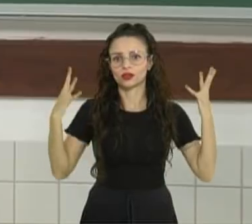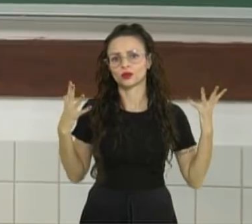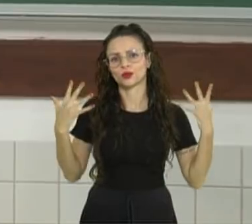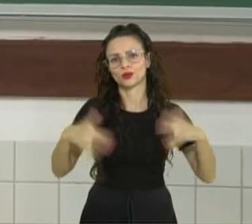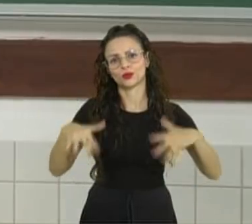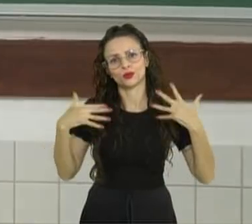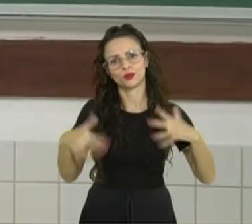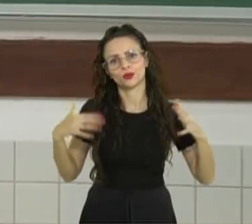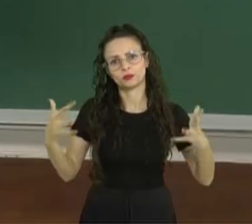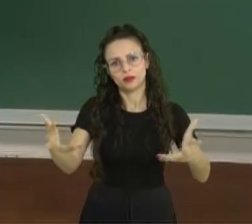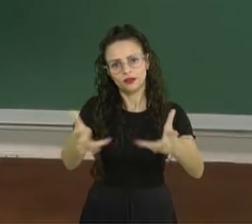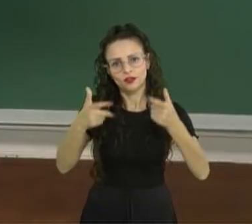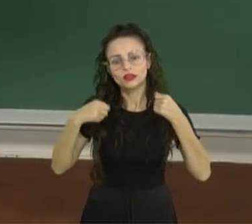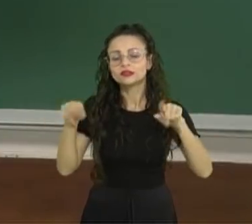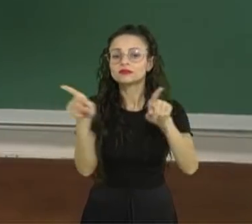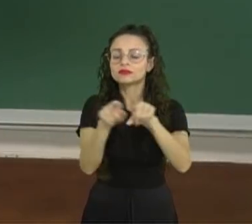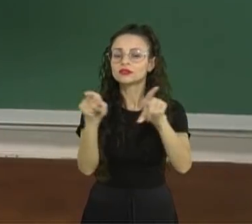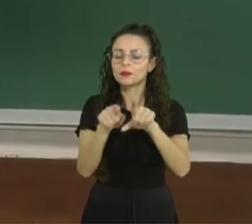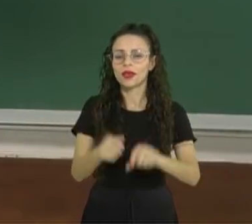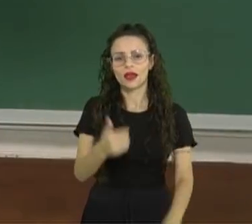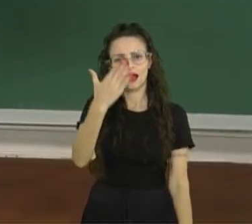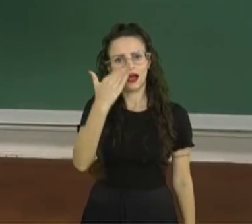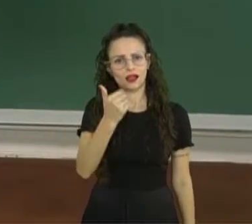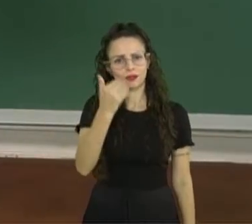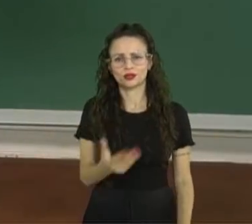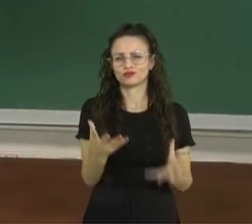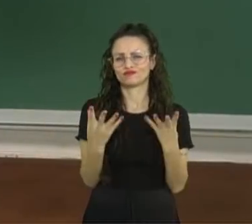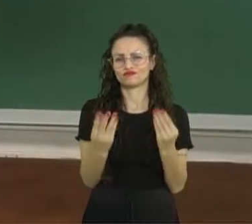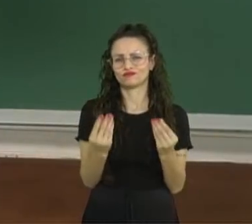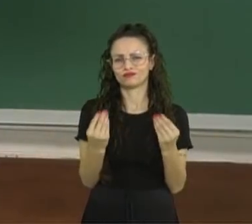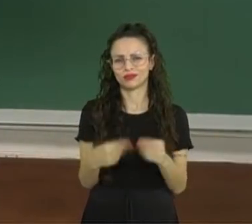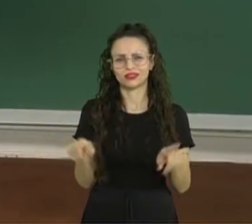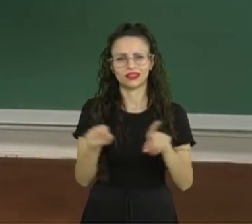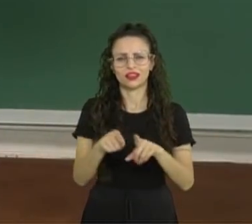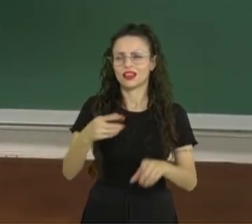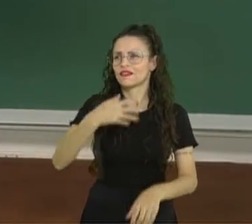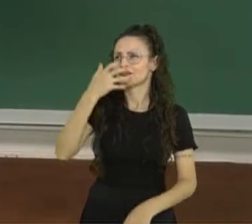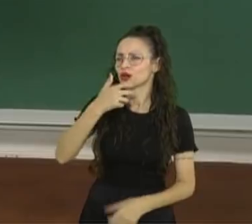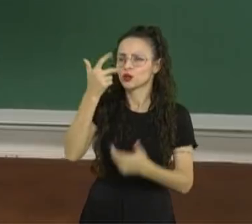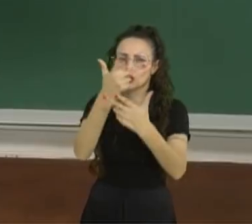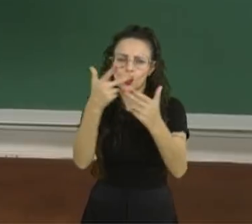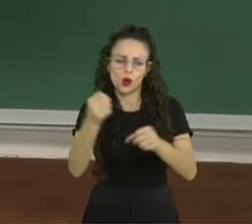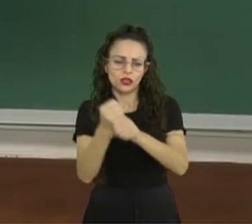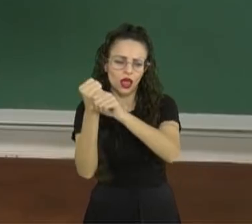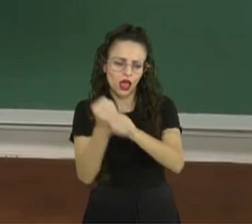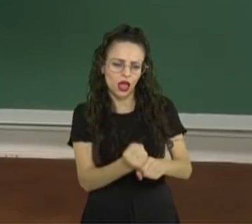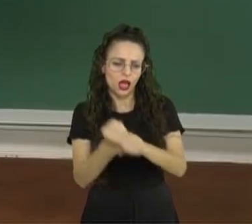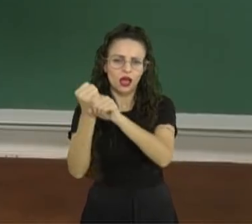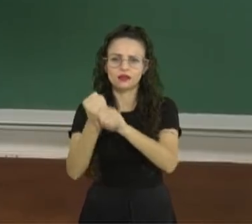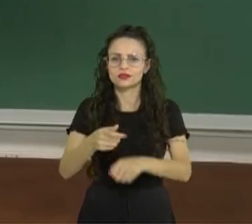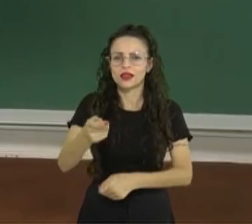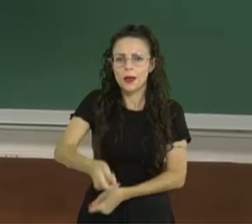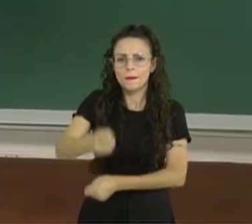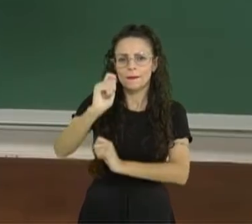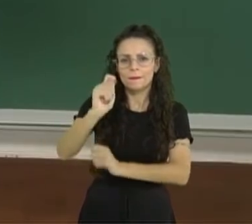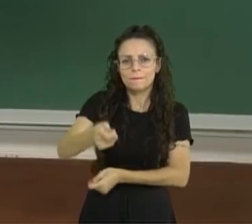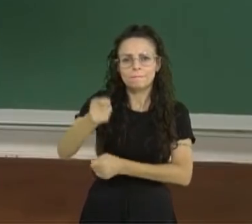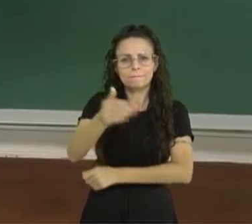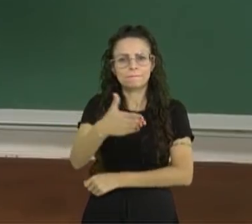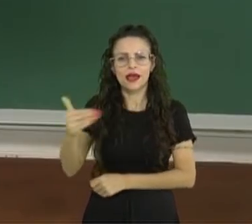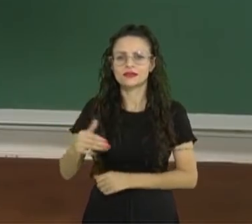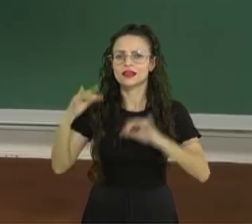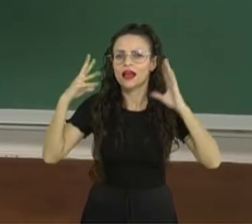abundante, alimentos em grande quantidade, coletas de frutos e raízes, parte de pescaria,